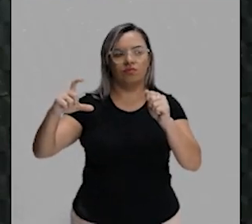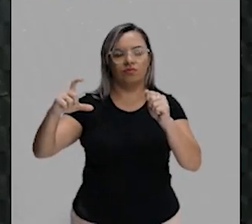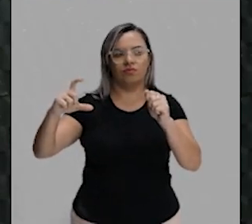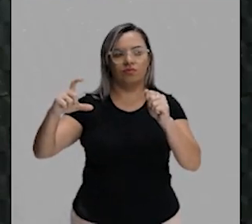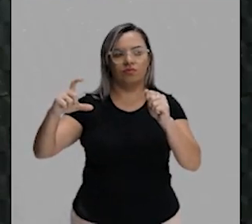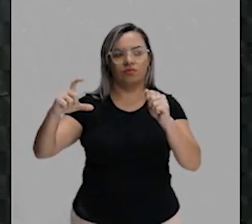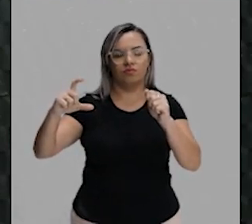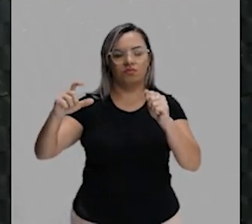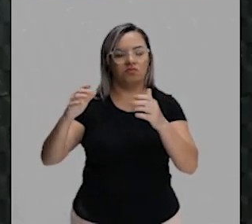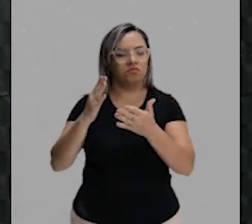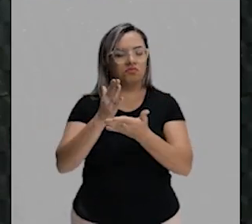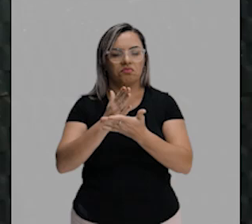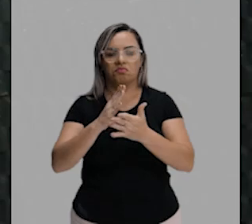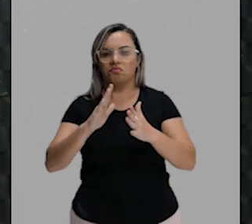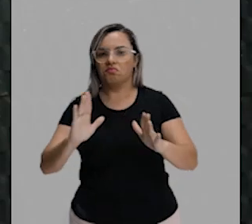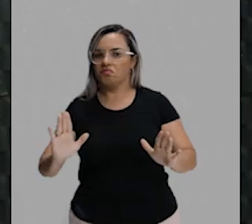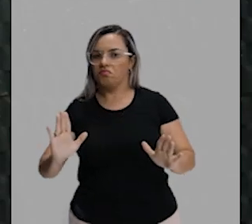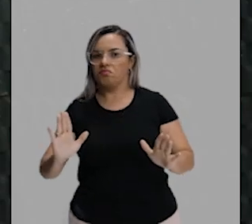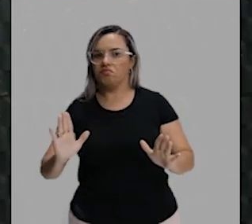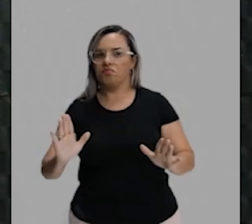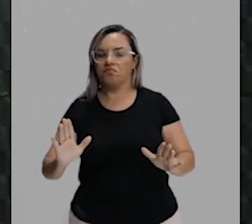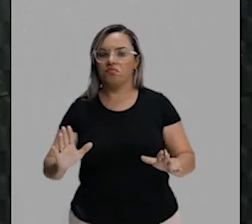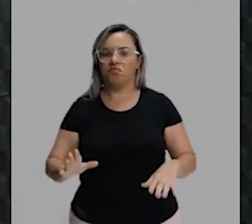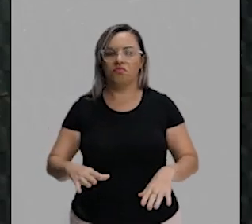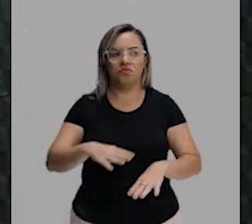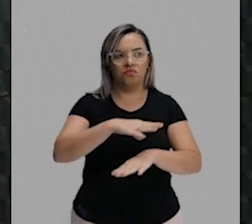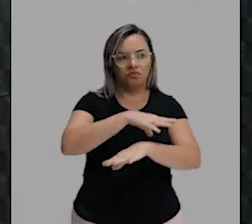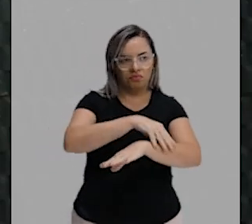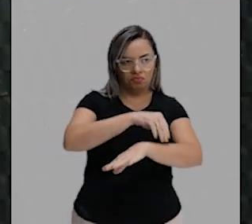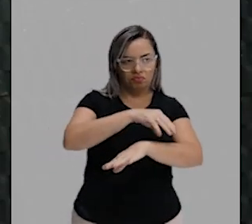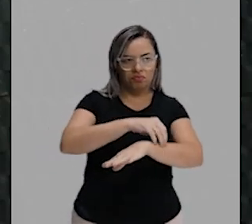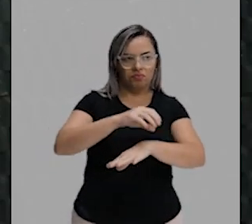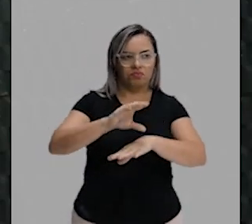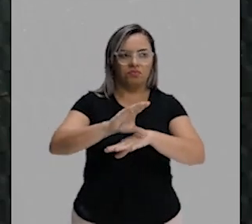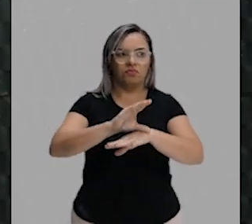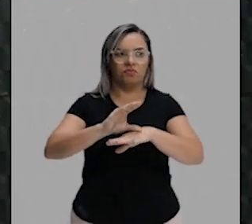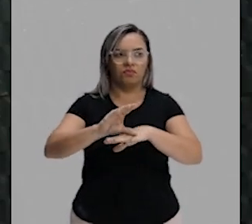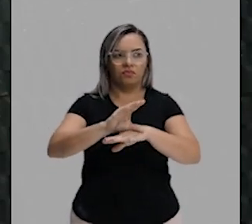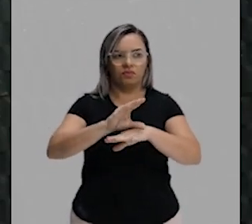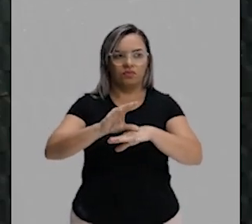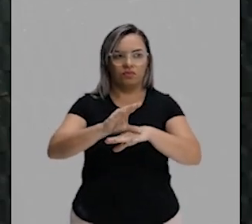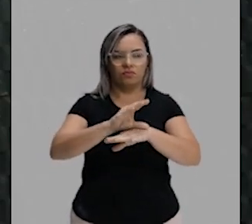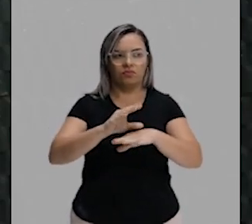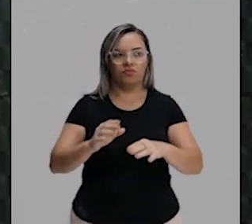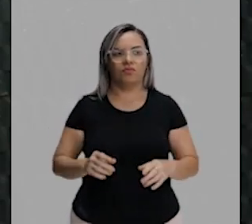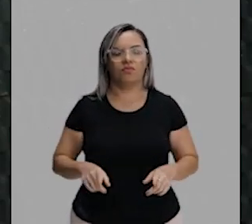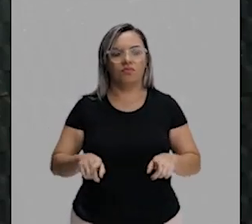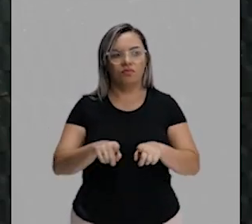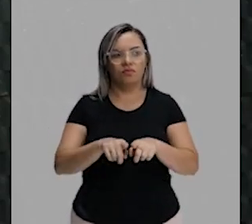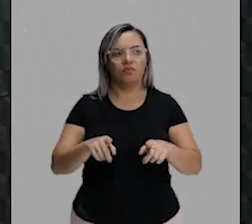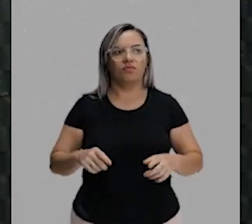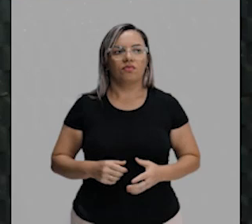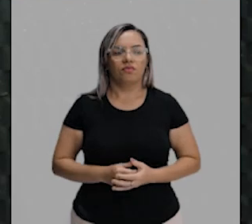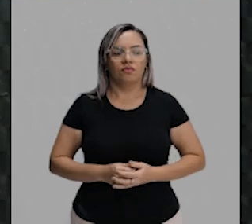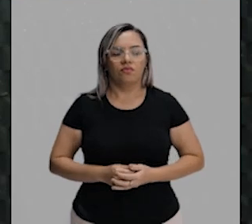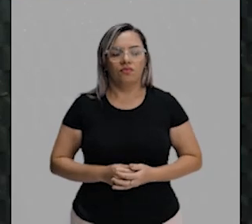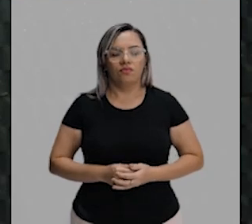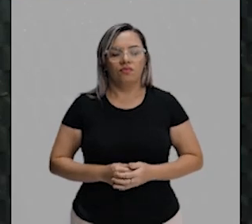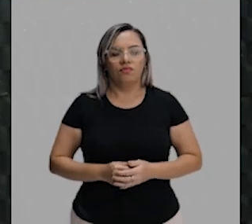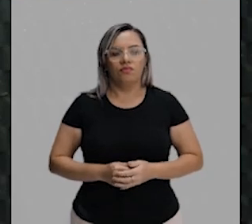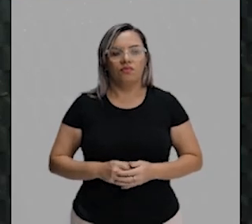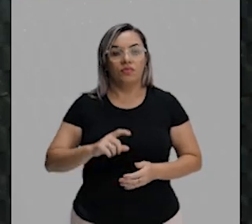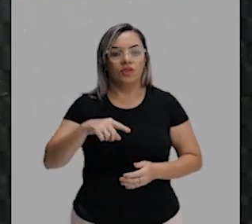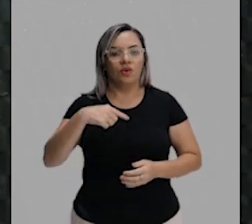Acabou as possibilidades para esse primeiro A. Agora eu vou ver quais são as junções para este